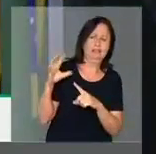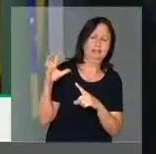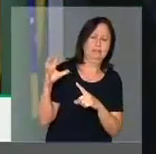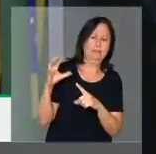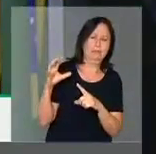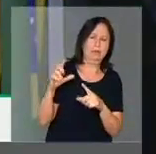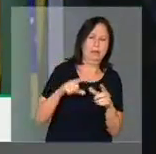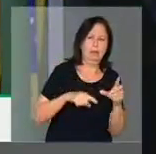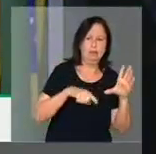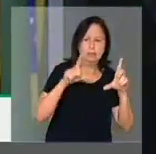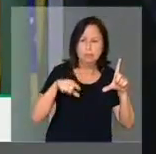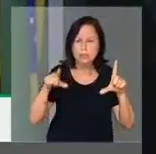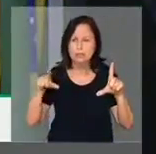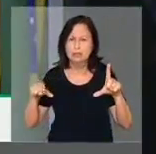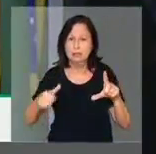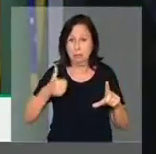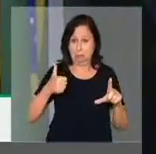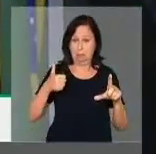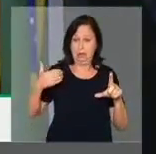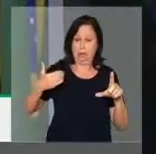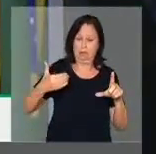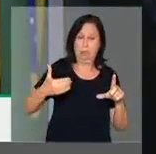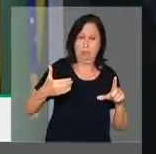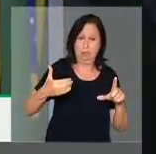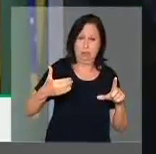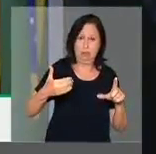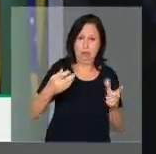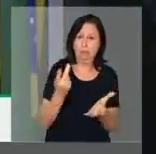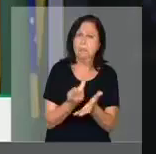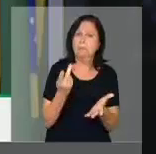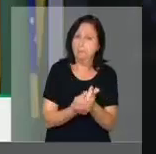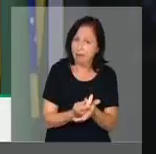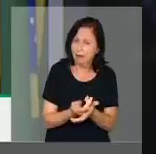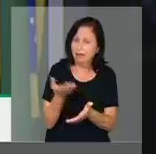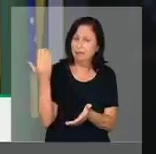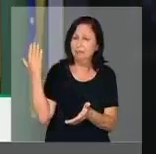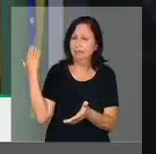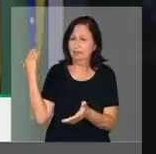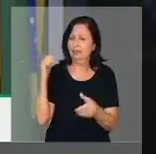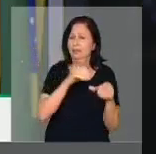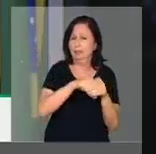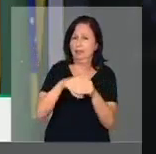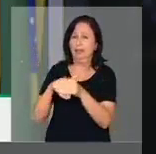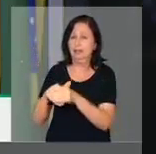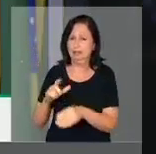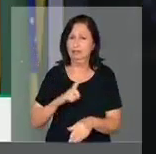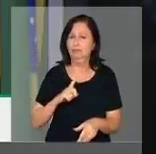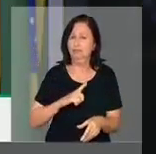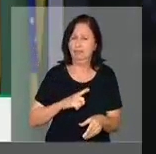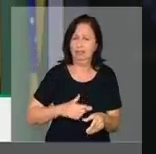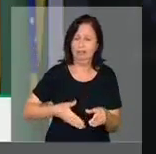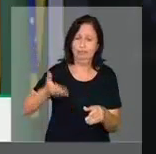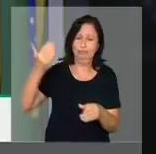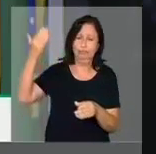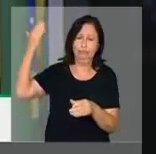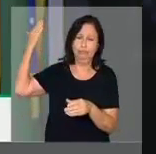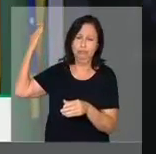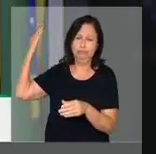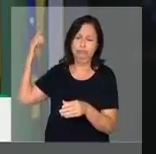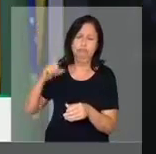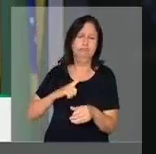turno, dos mesmos que fraudaram as pesquisas na eleição passada, retrasada e na outra, os